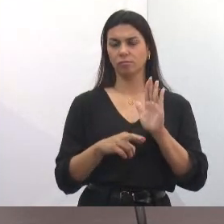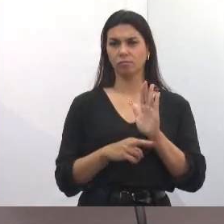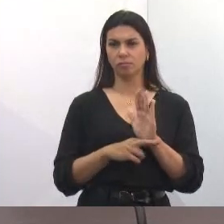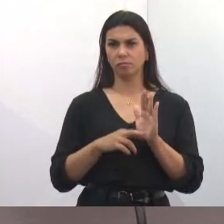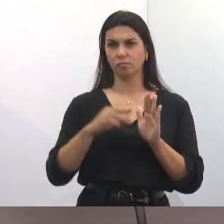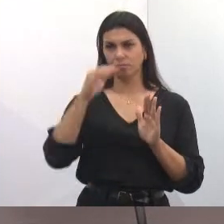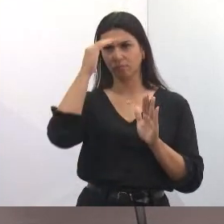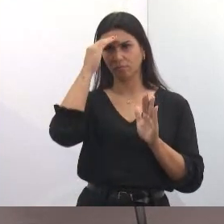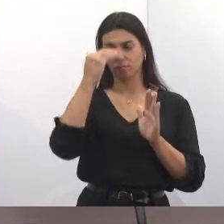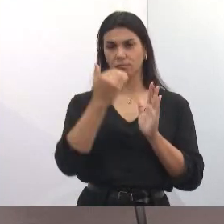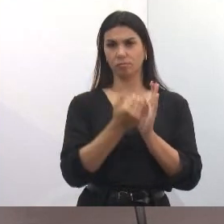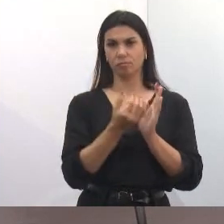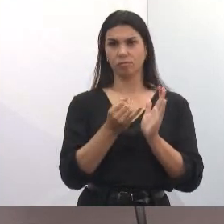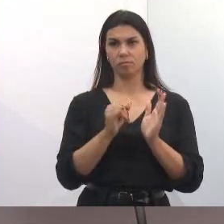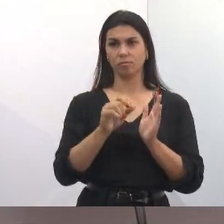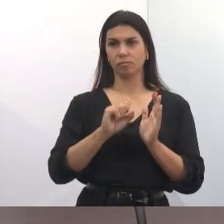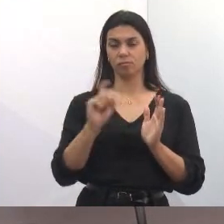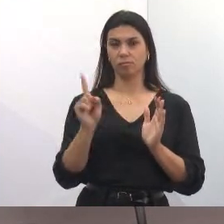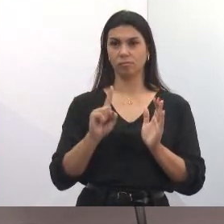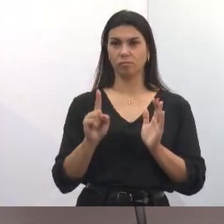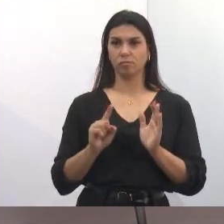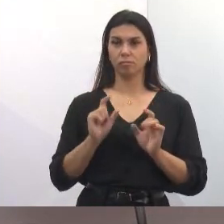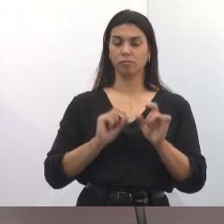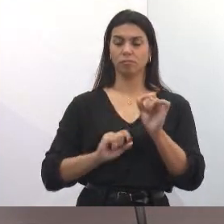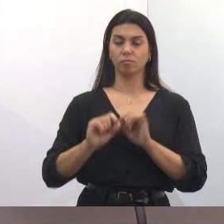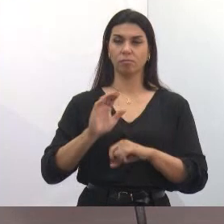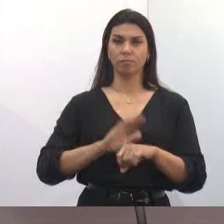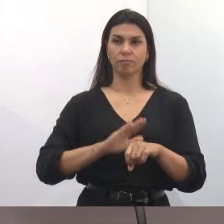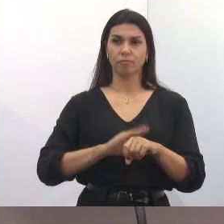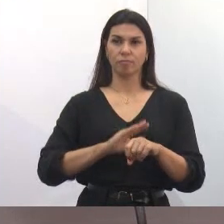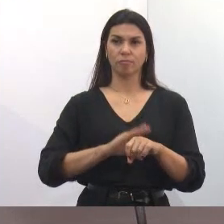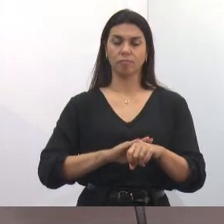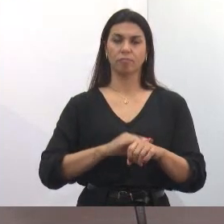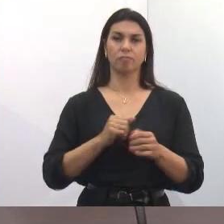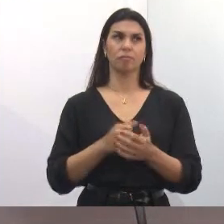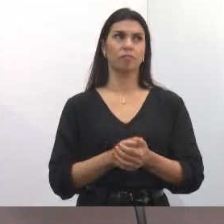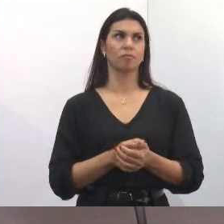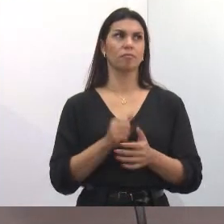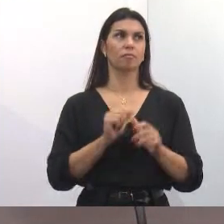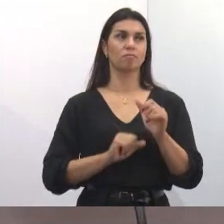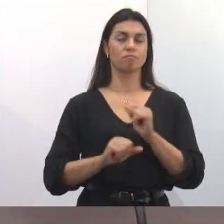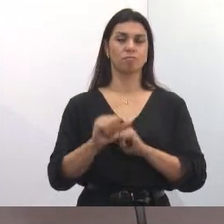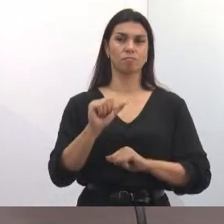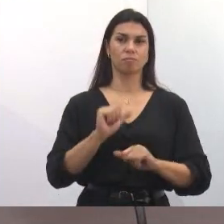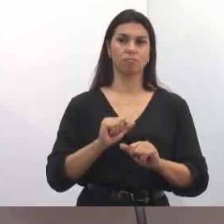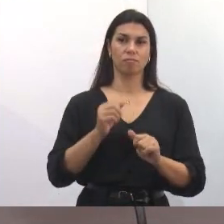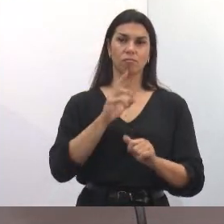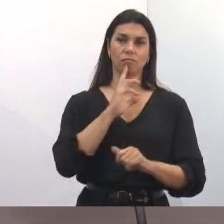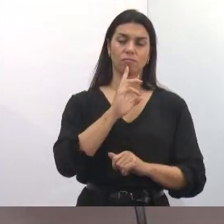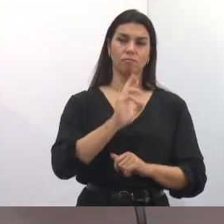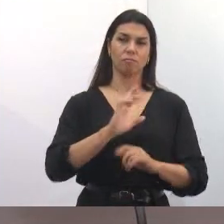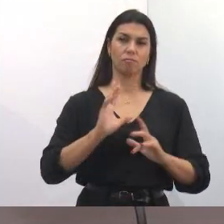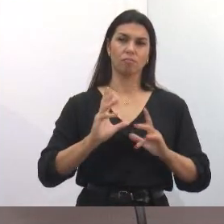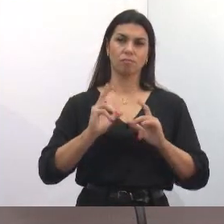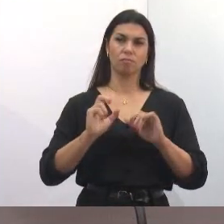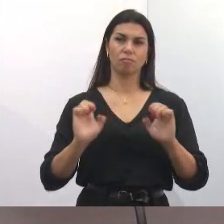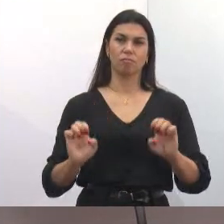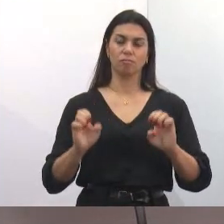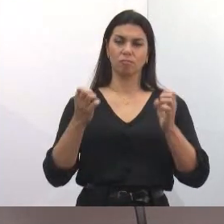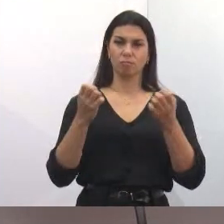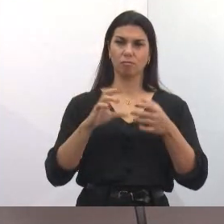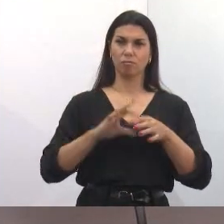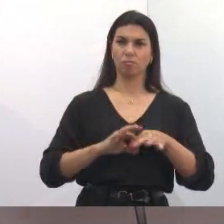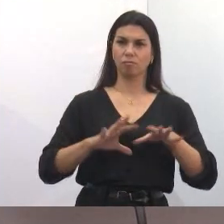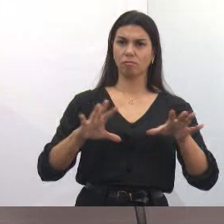município? Se não, quais as ações estão sendo tomadas para regularizar a situação? Resposta. Todos os eventos autorizados